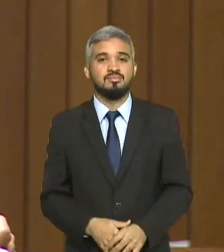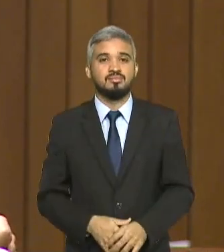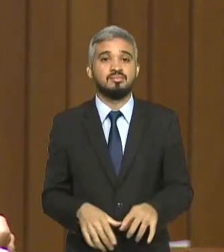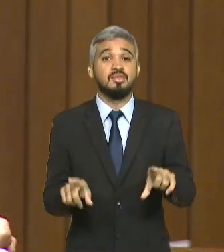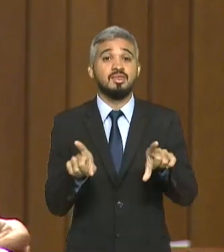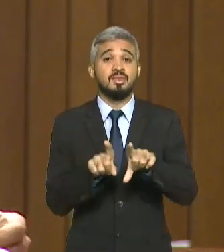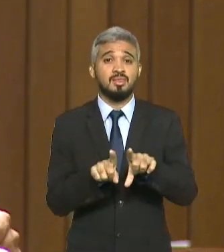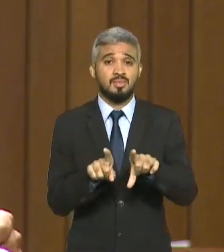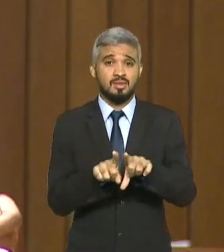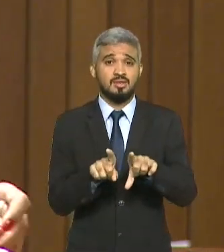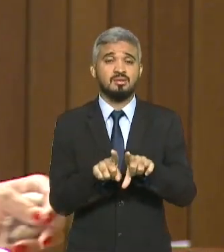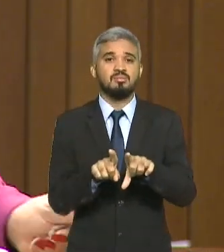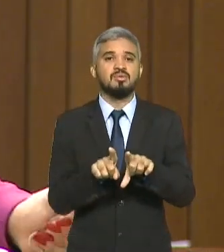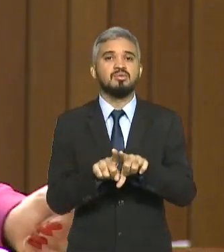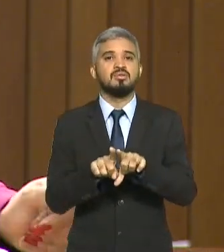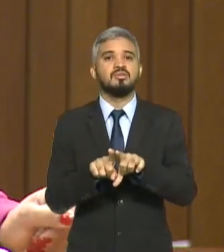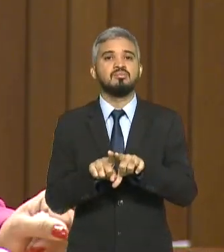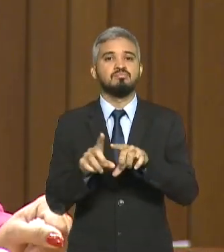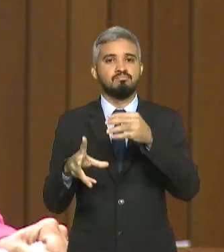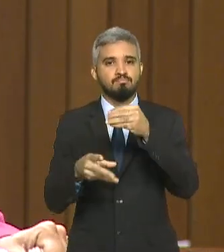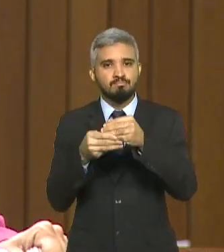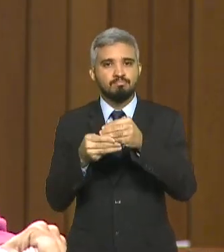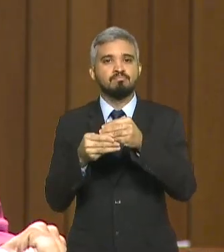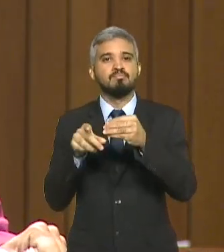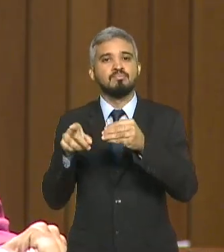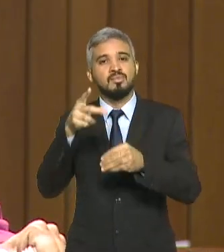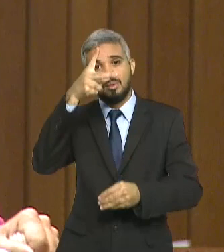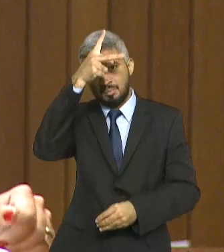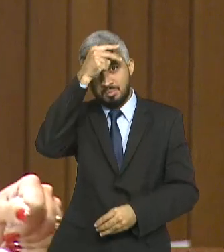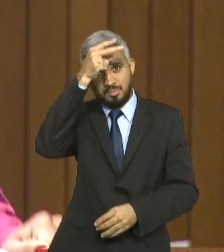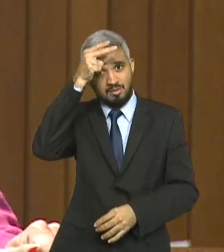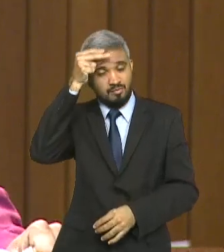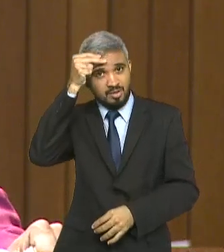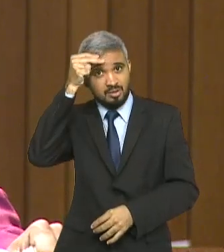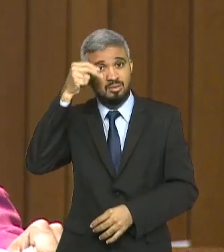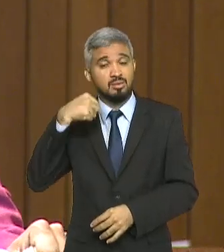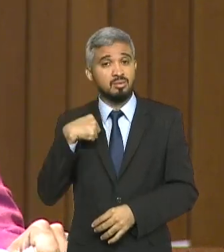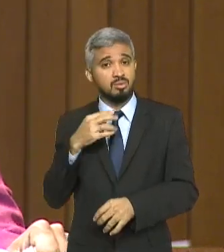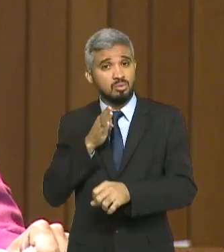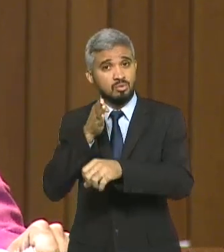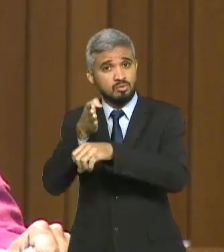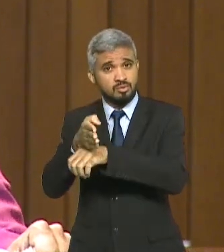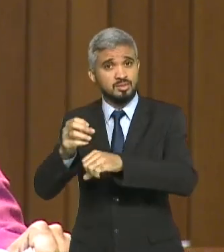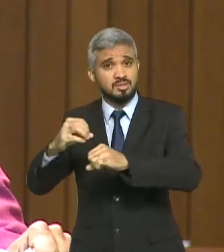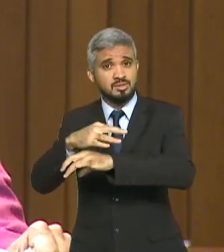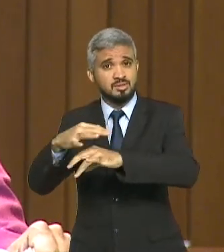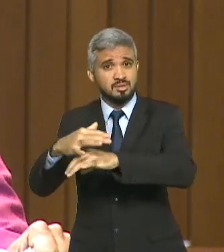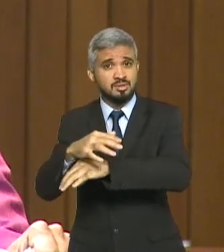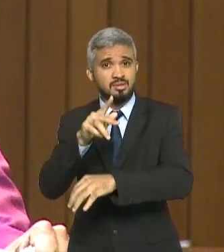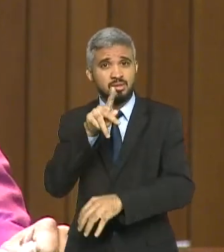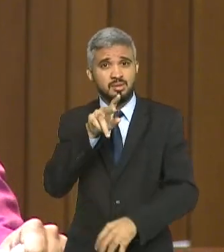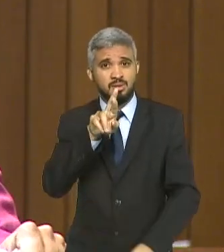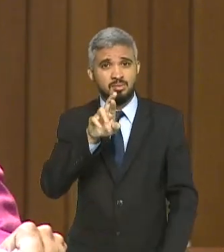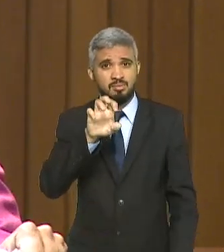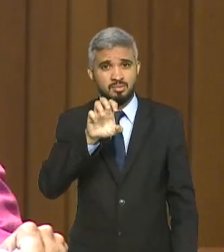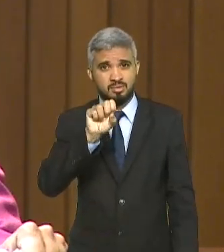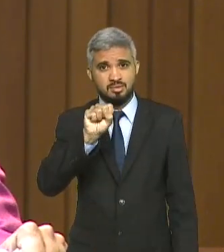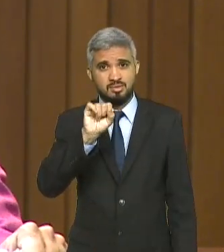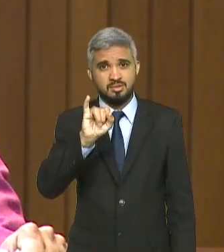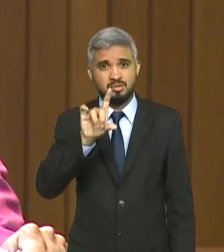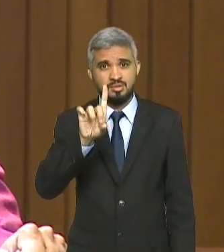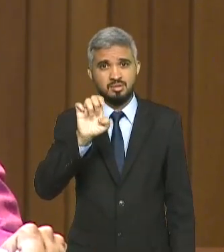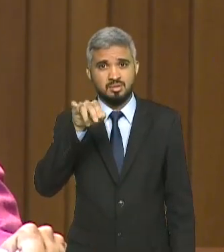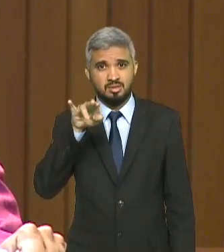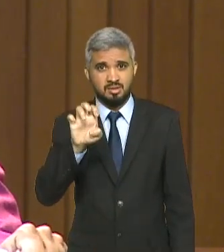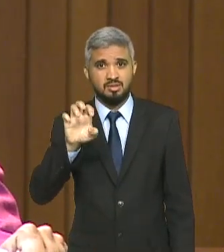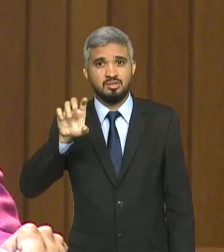também de prefeito. Eu não posso hoje subir nessa tribuna. Eu também estive em Presidente Dutra no último sábado e, na oportunidade,